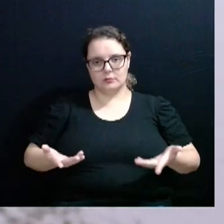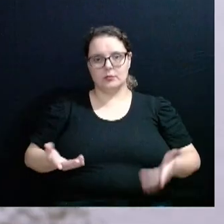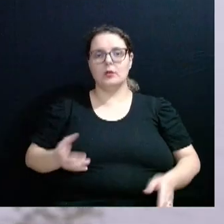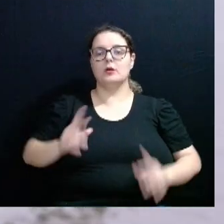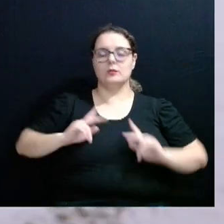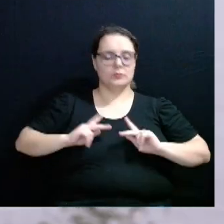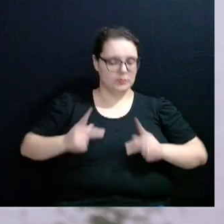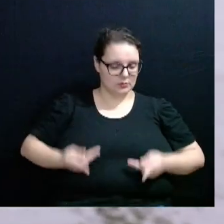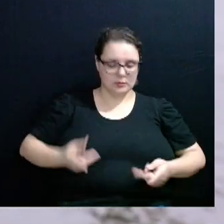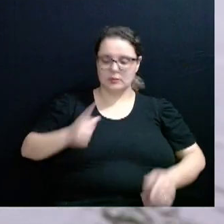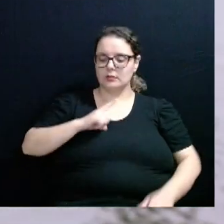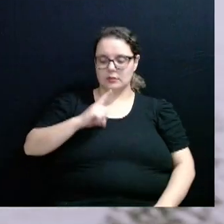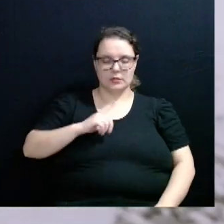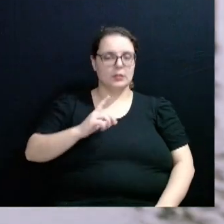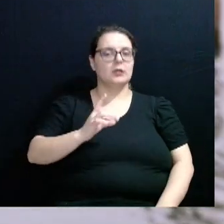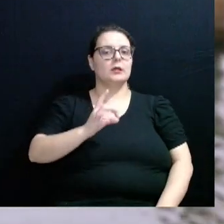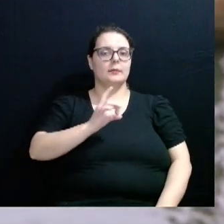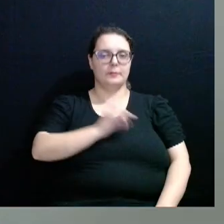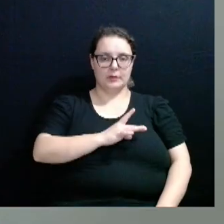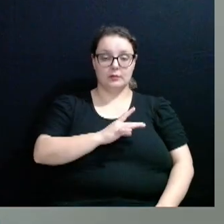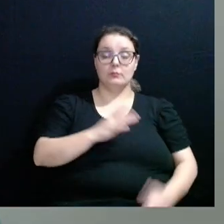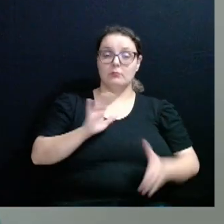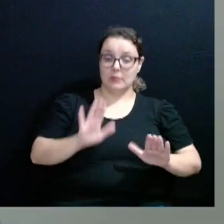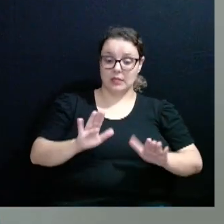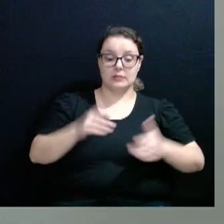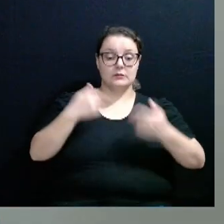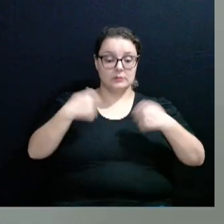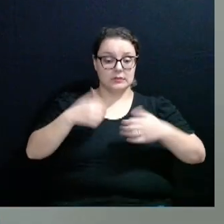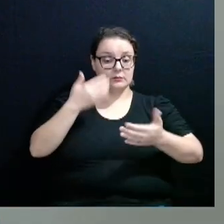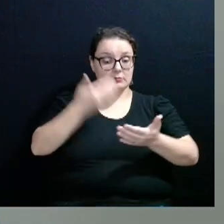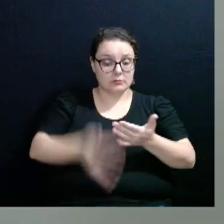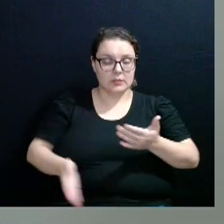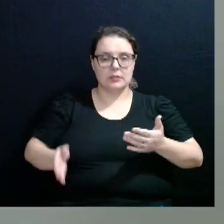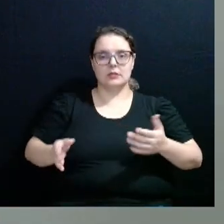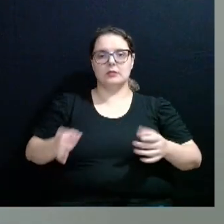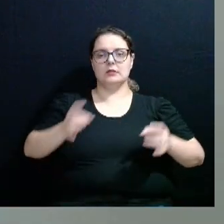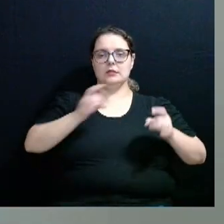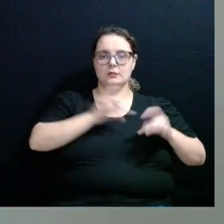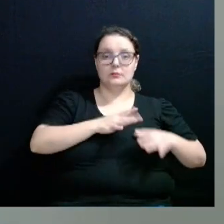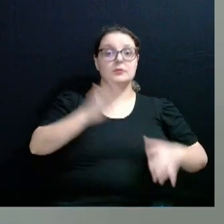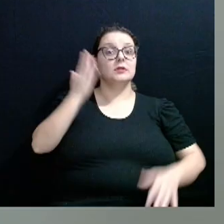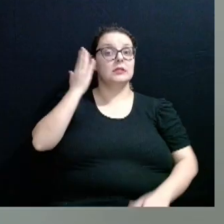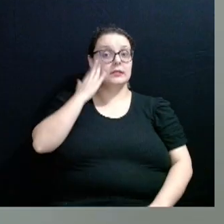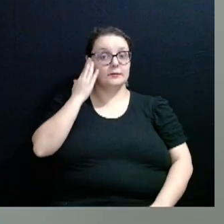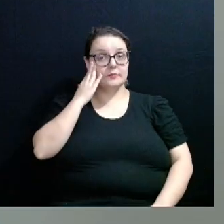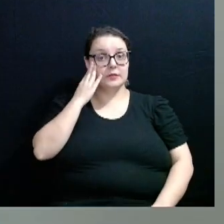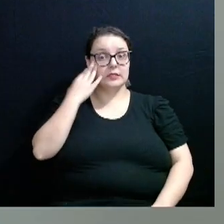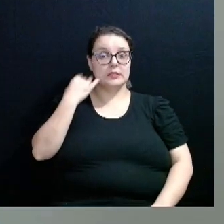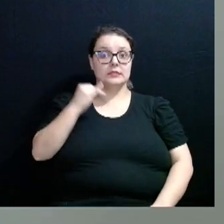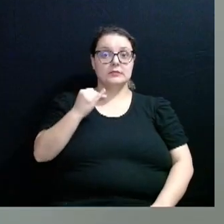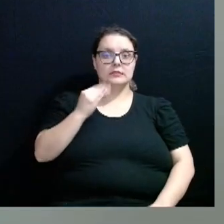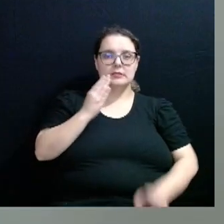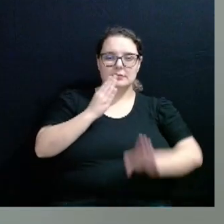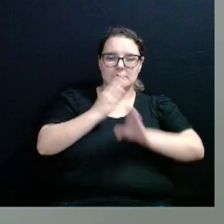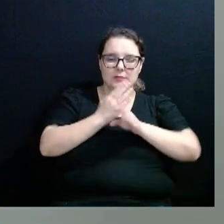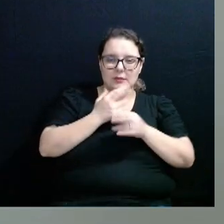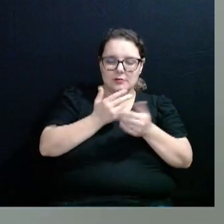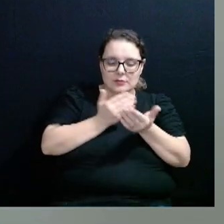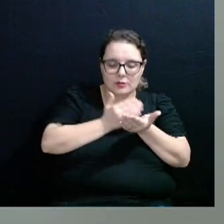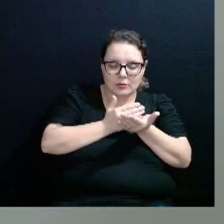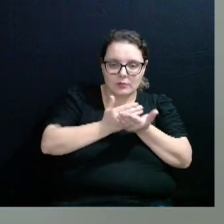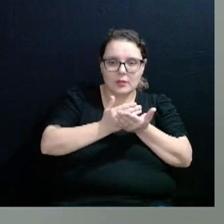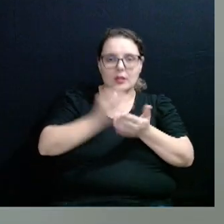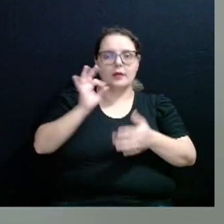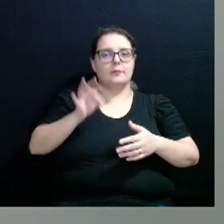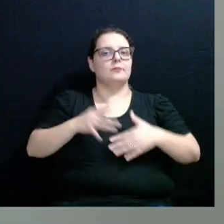gente tem que perder esse medo, essa barreira, e saber que se eu achar algo inicial, a minha chance de cura é